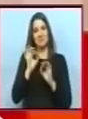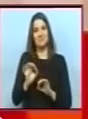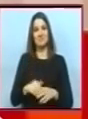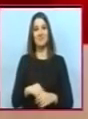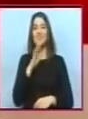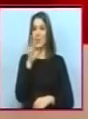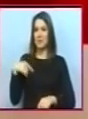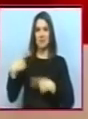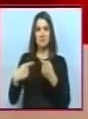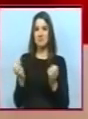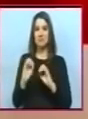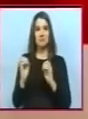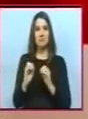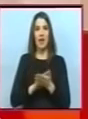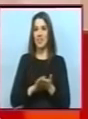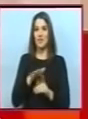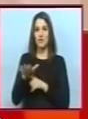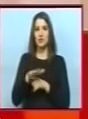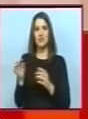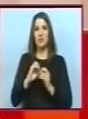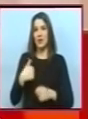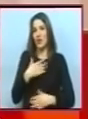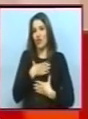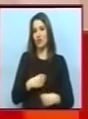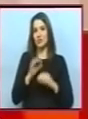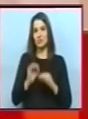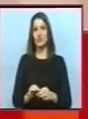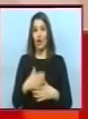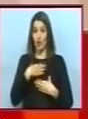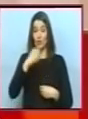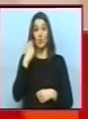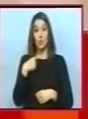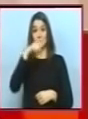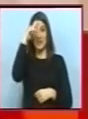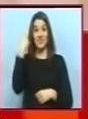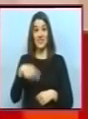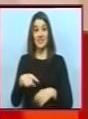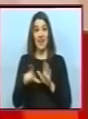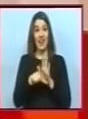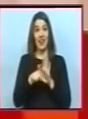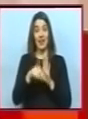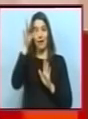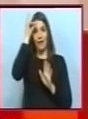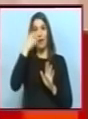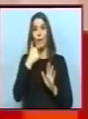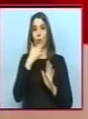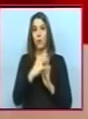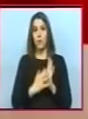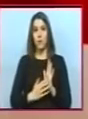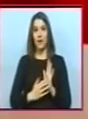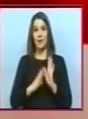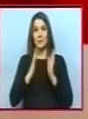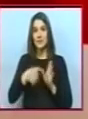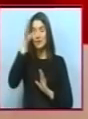na família? Não. Nada? Não. Gostou do curso? Muito difícil. Não, gostei do curso. Há muitas leis para pôr na cabeça? É necessário